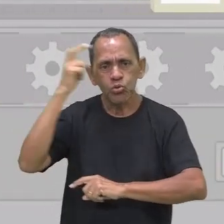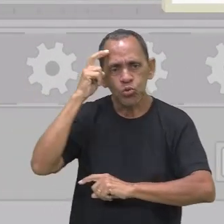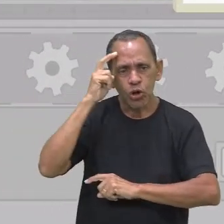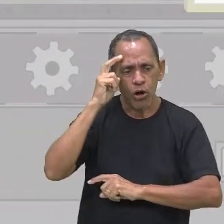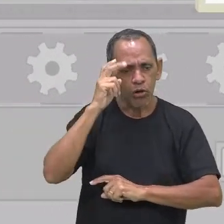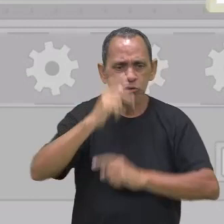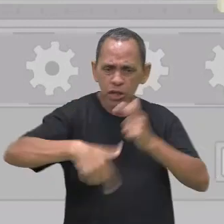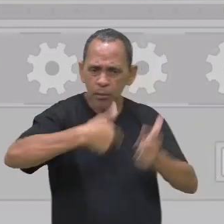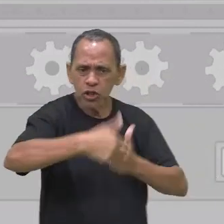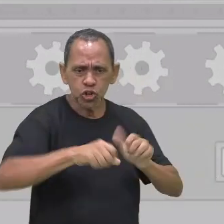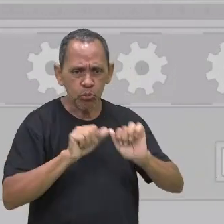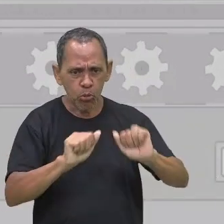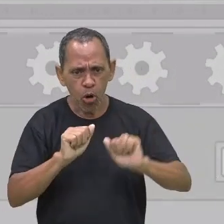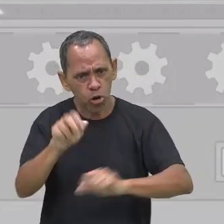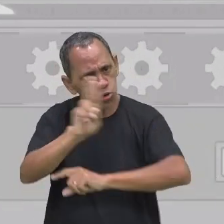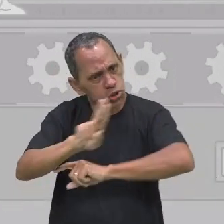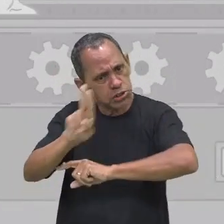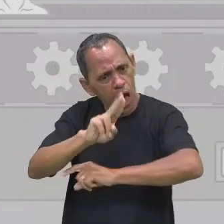tempo livre para se